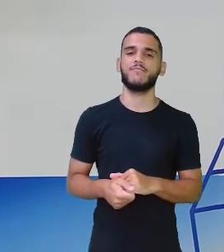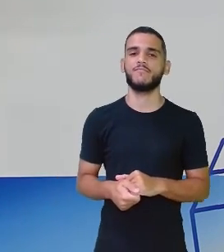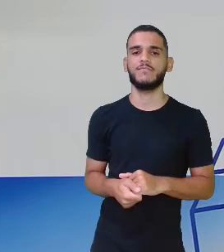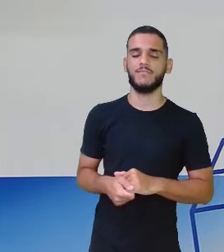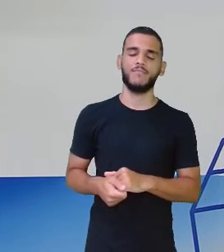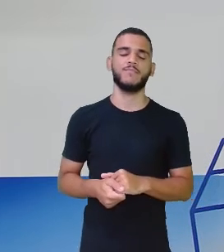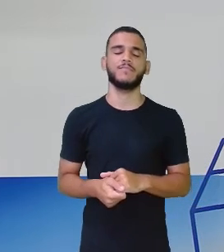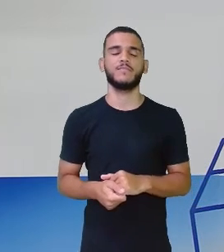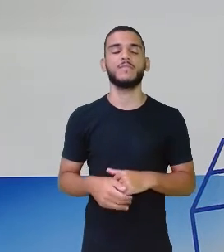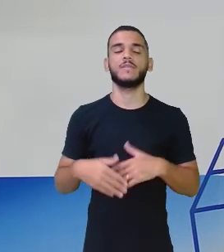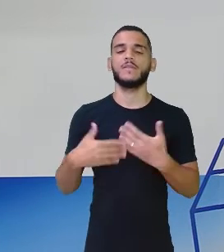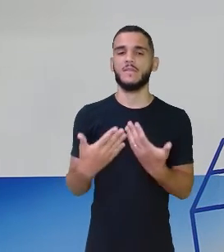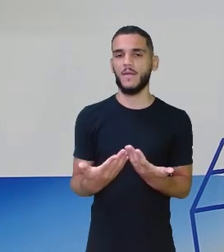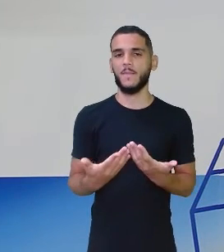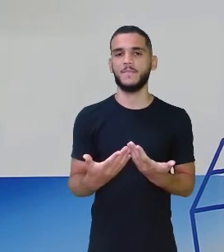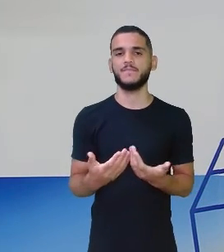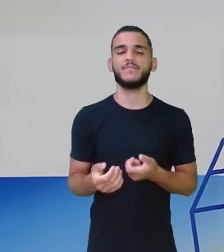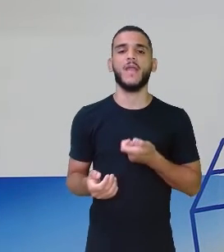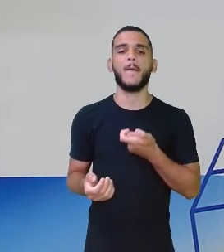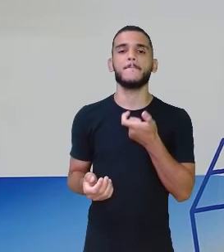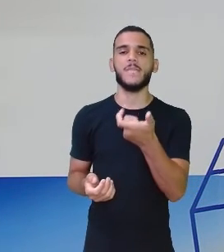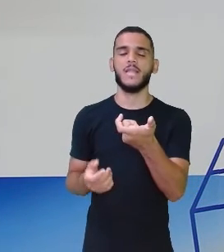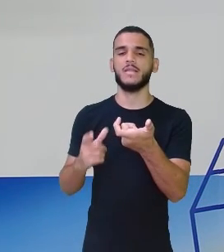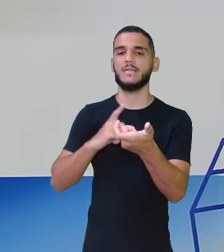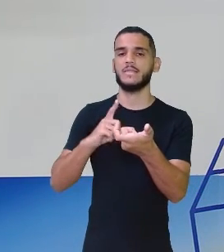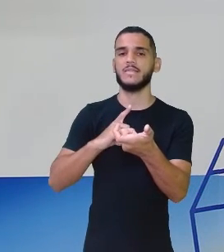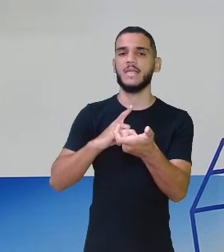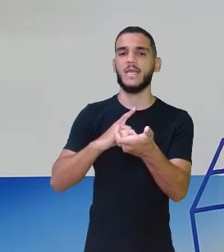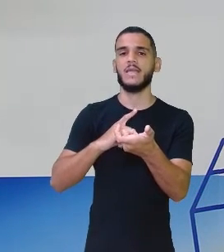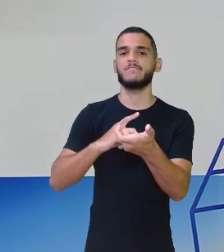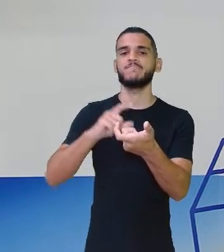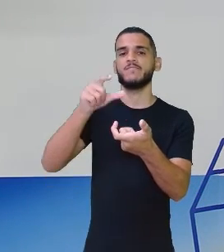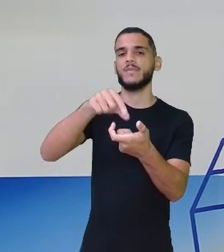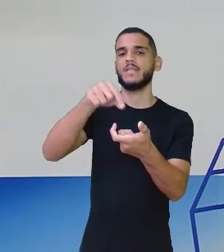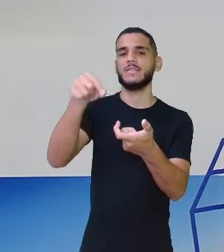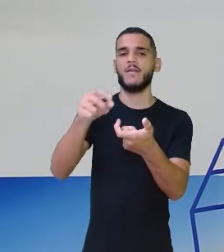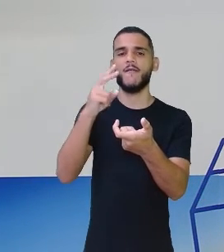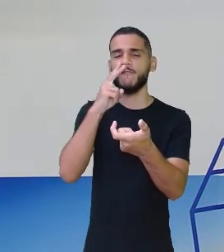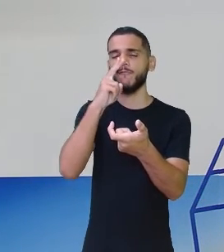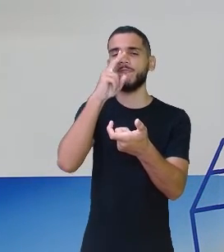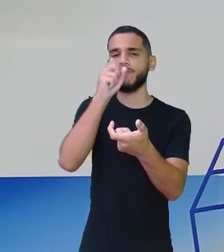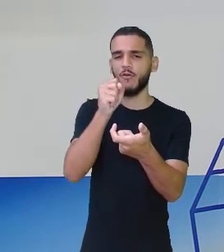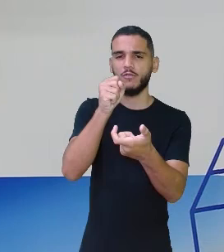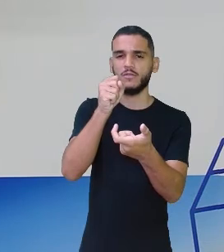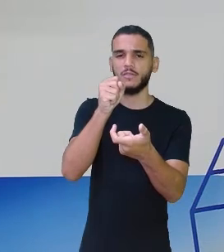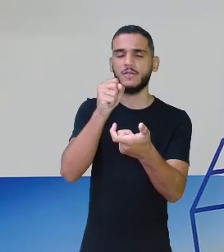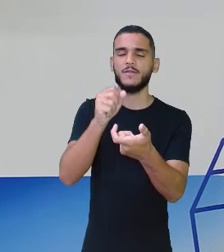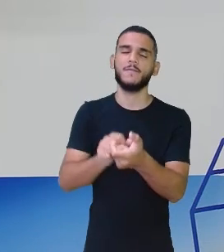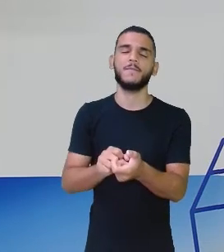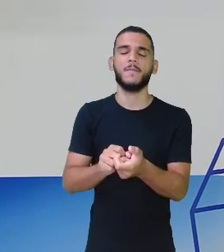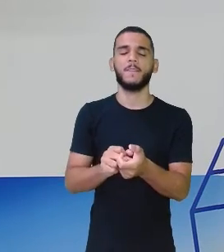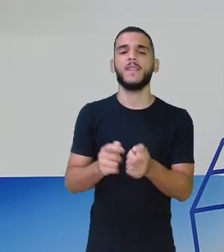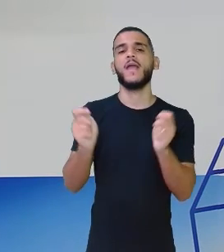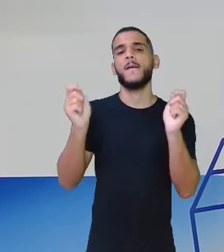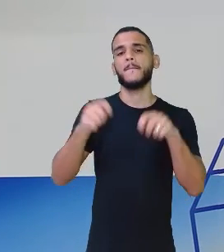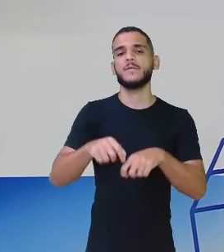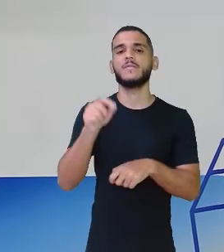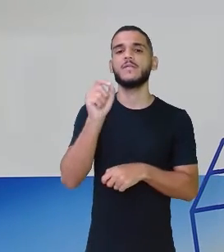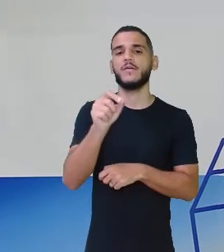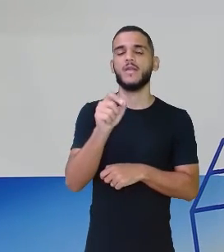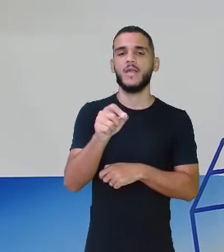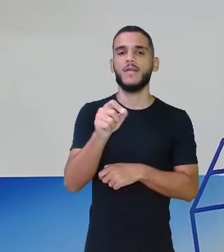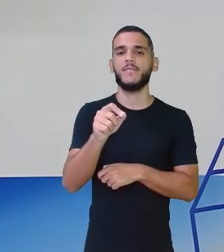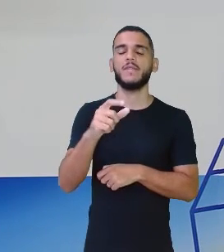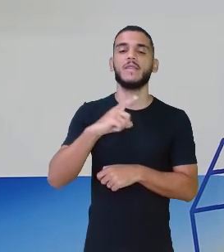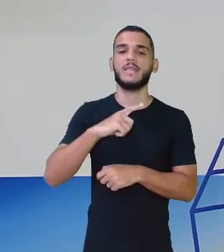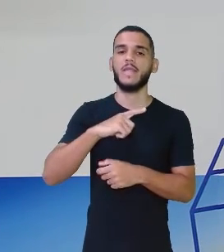palavra ela tem a sílaba forte em determinada sílaba, esse acento pode existir ou não.